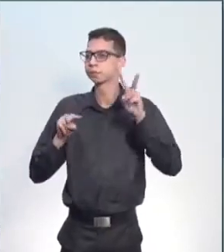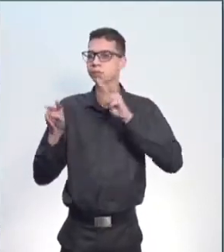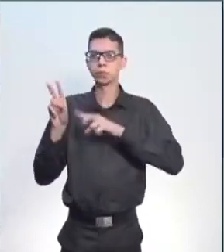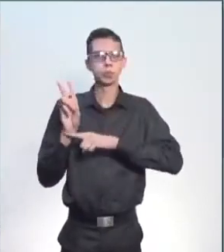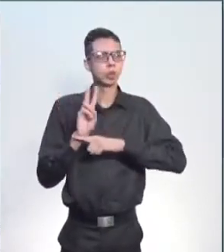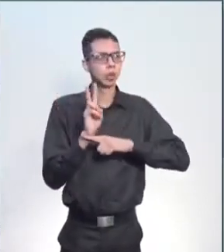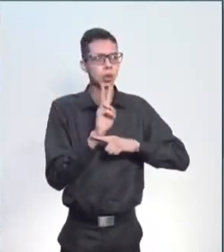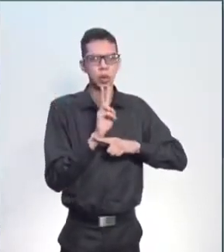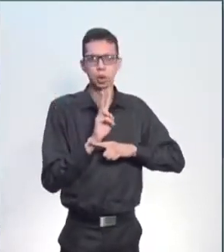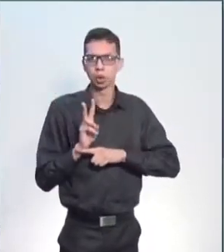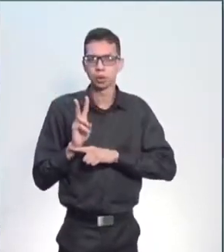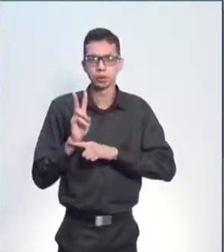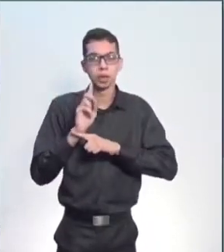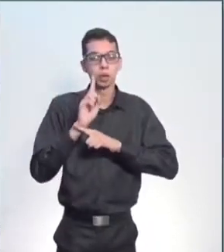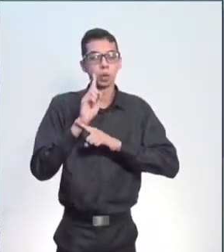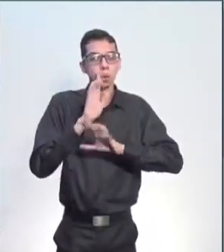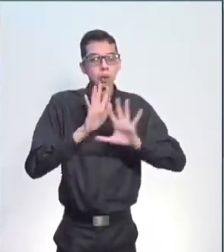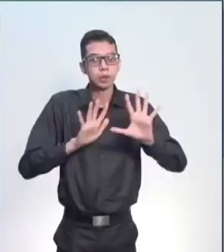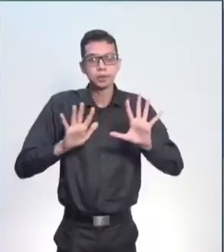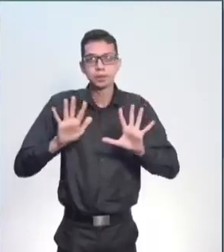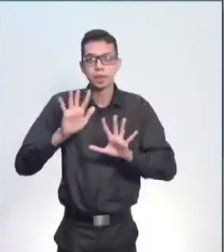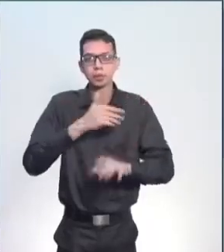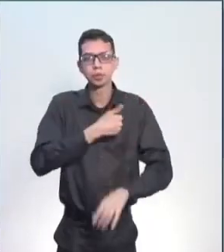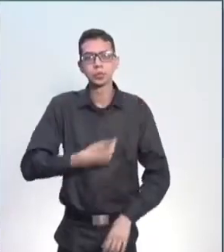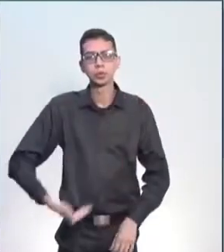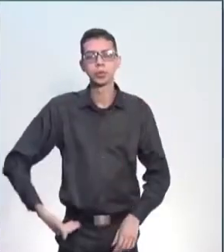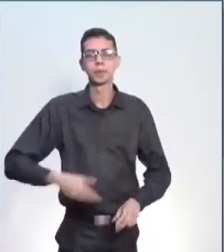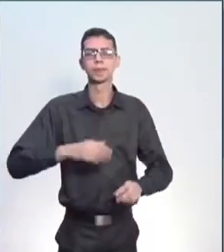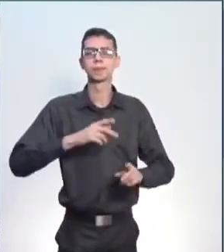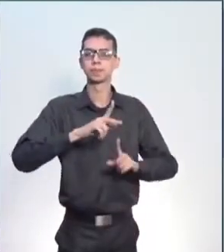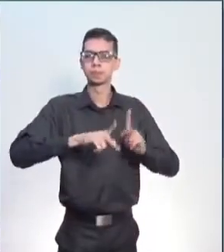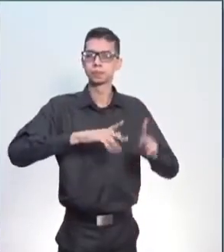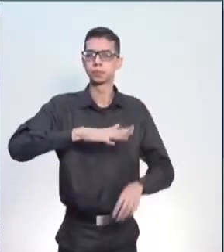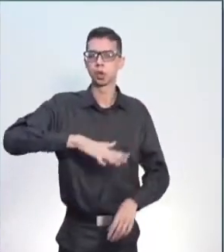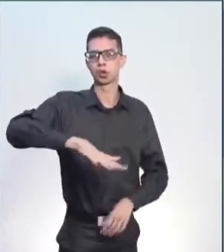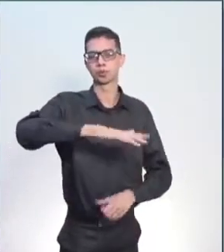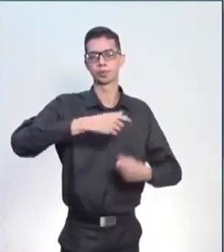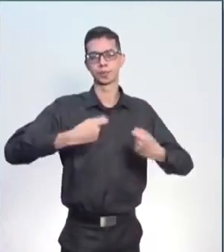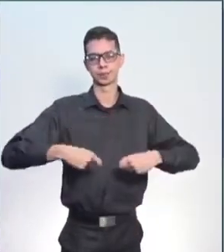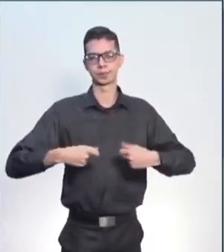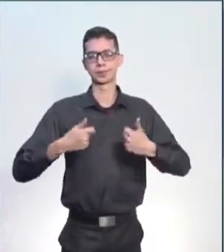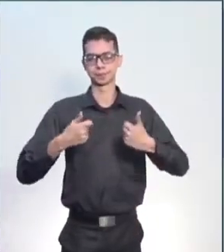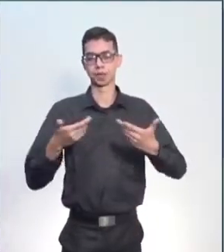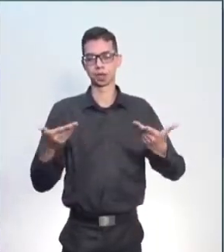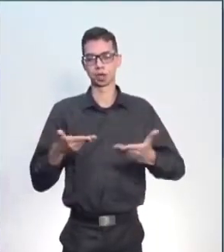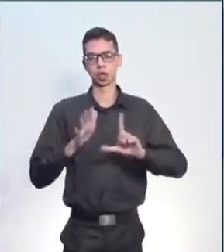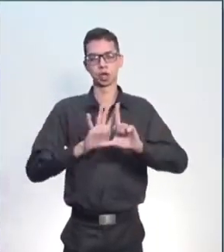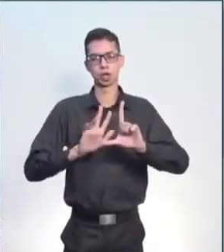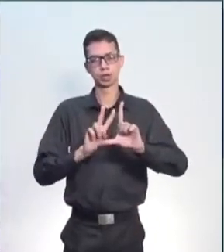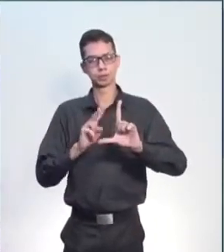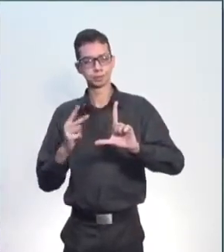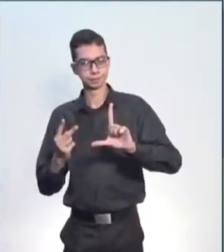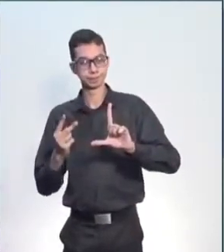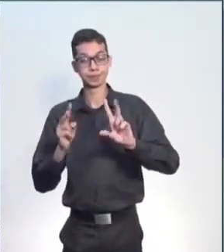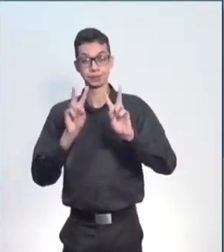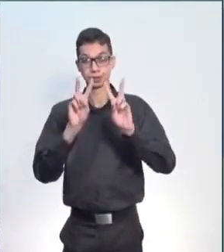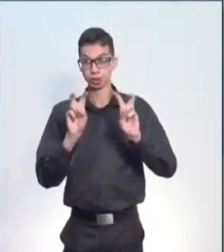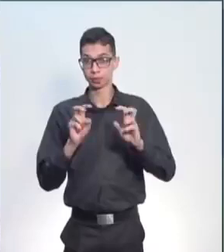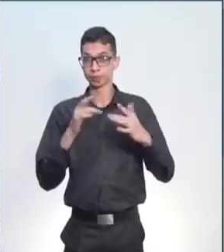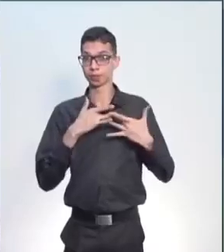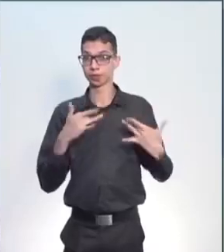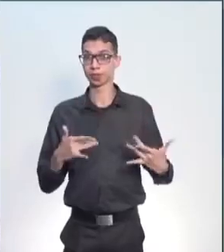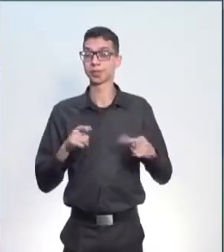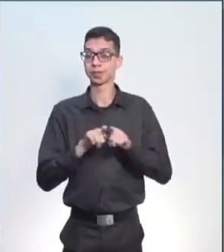cuidado com a questão pública. Tá certo? Vamos para o próximo, outro sentido de solidariedade, também lá